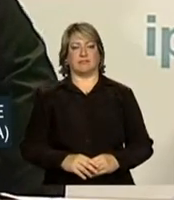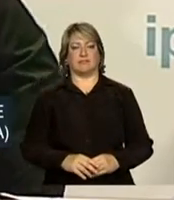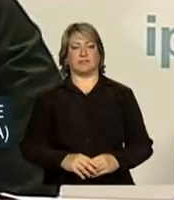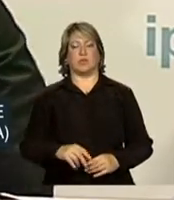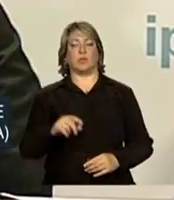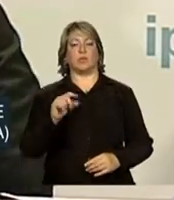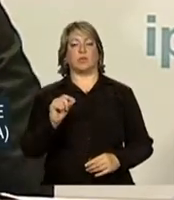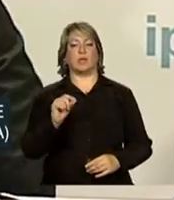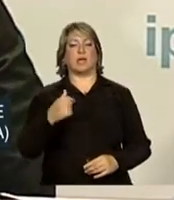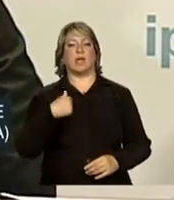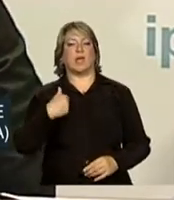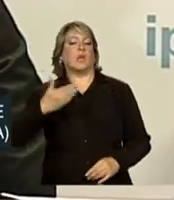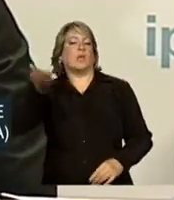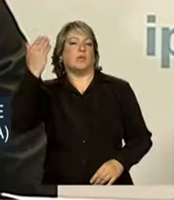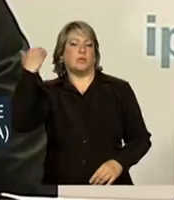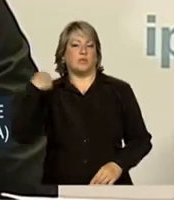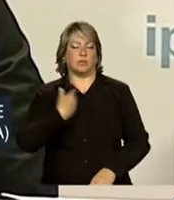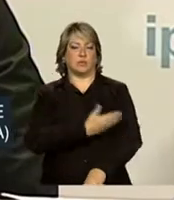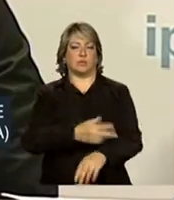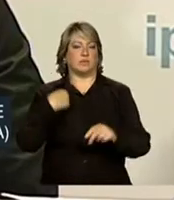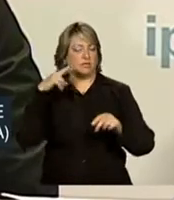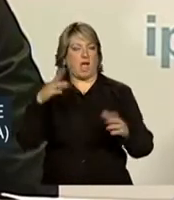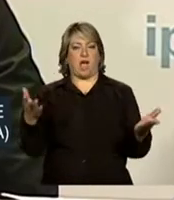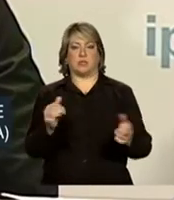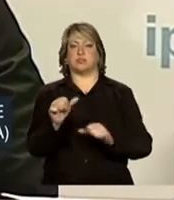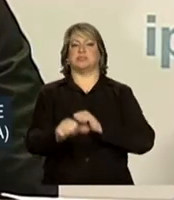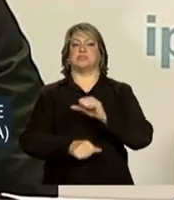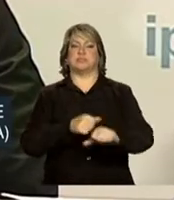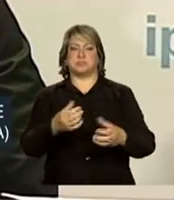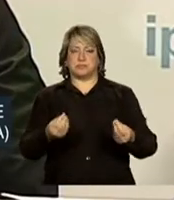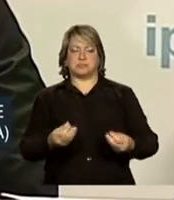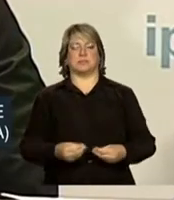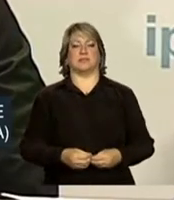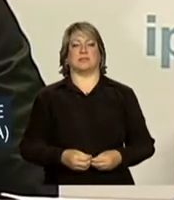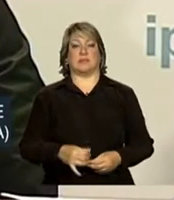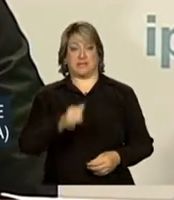do meu cenário, como poderia imaginar. Para vocês terem uma ideia,